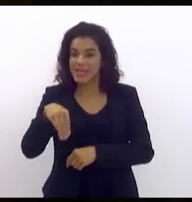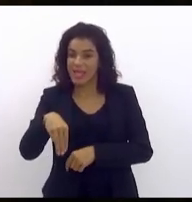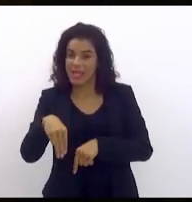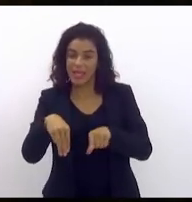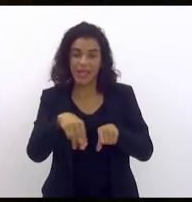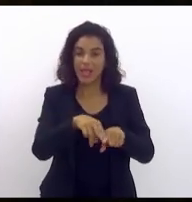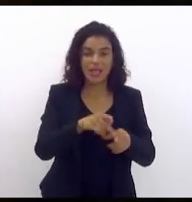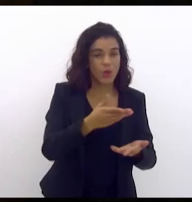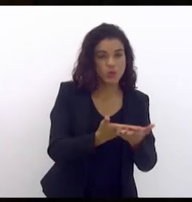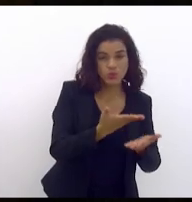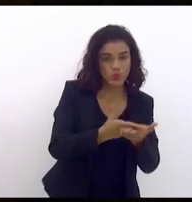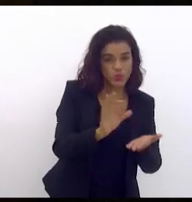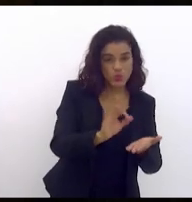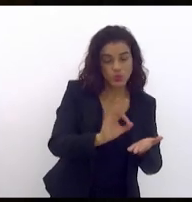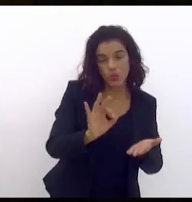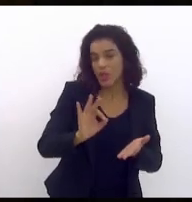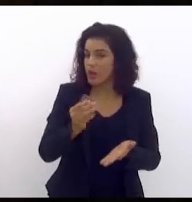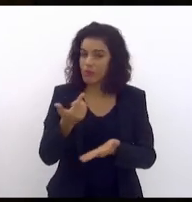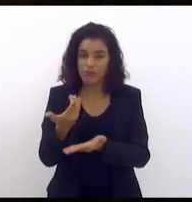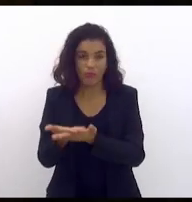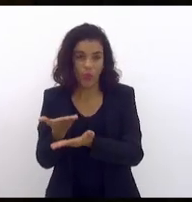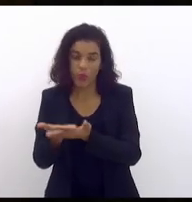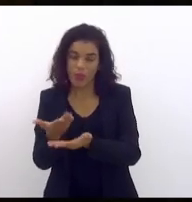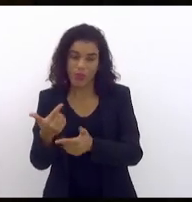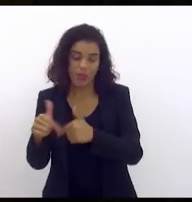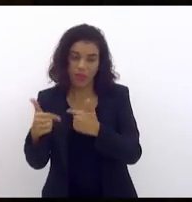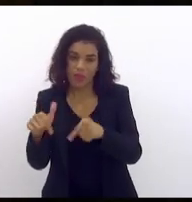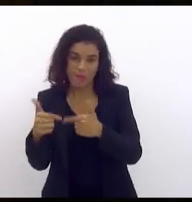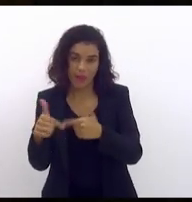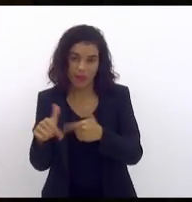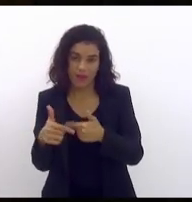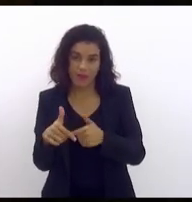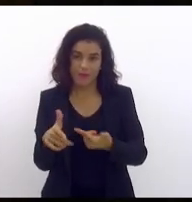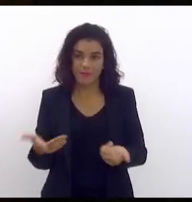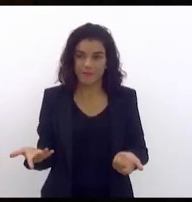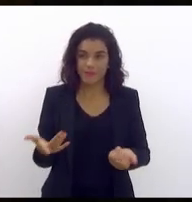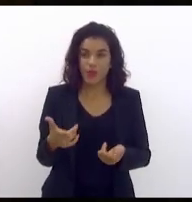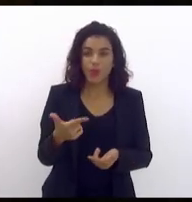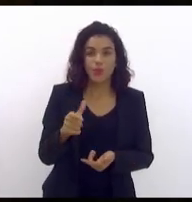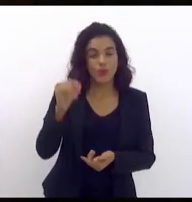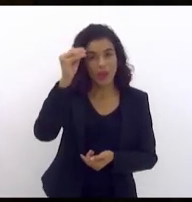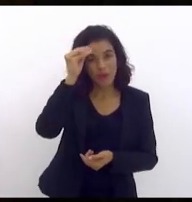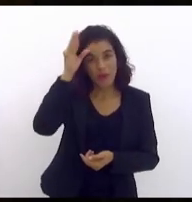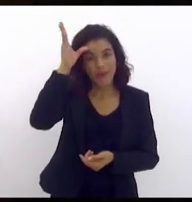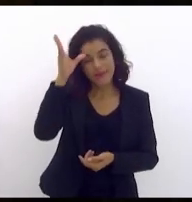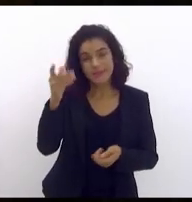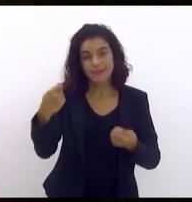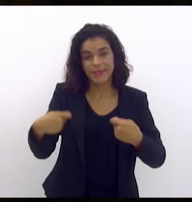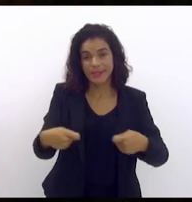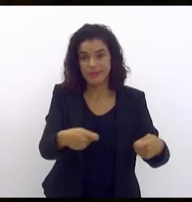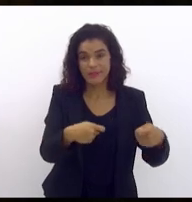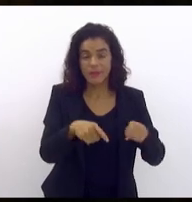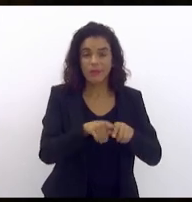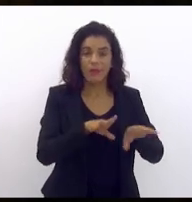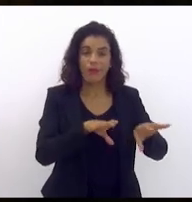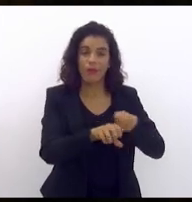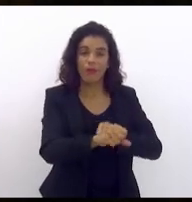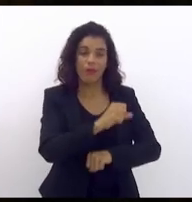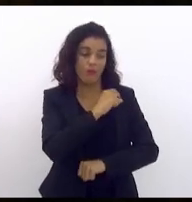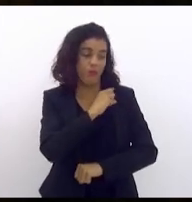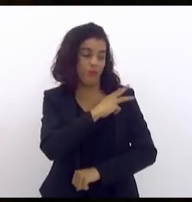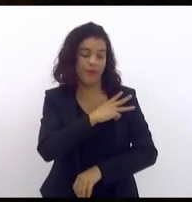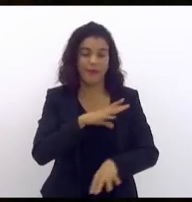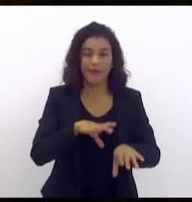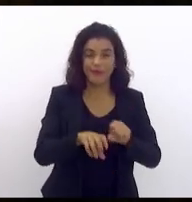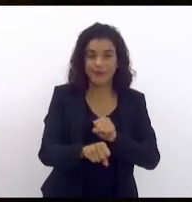não estudam e nem trabalham porque não tem escolaridade suficiente para ingressar no mercado de trabalho e por não ter terminado os estudos na época correta já